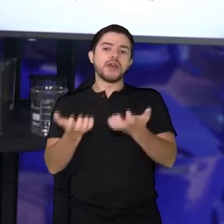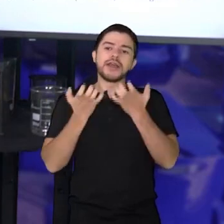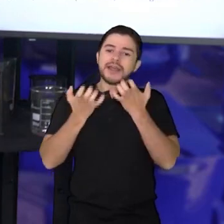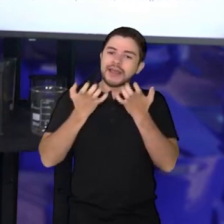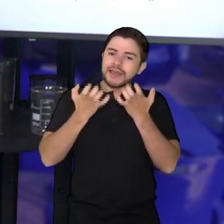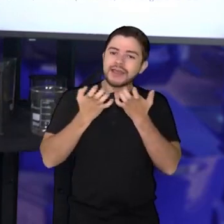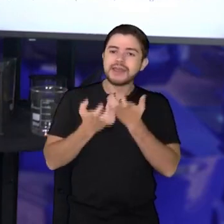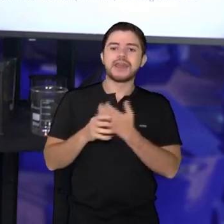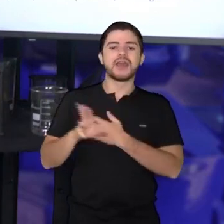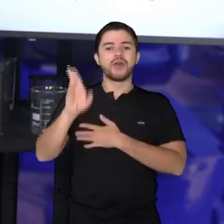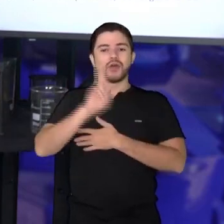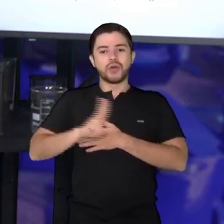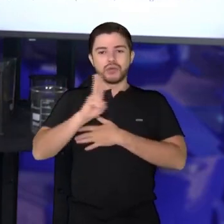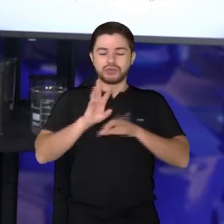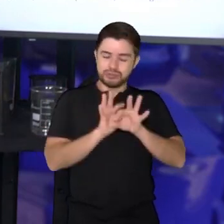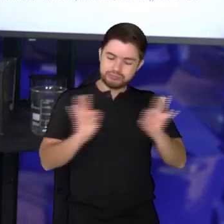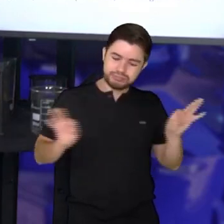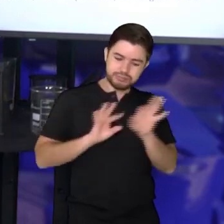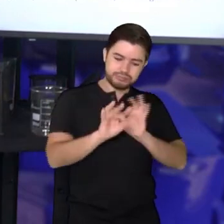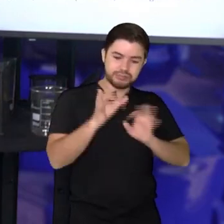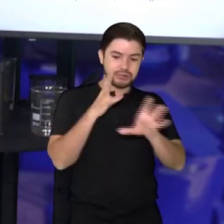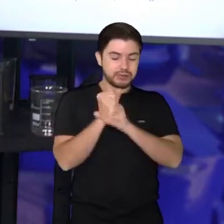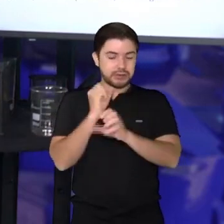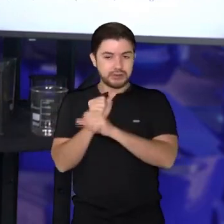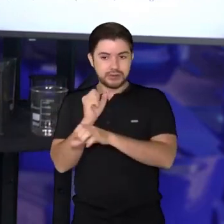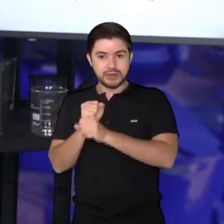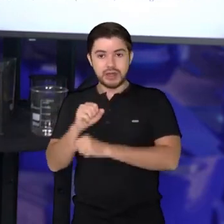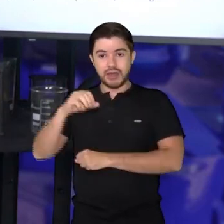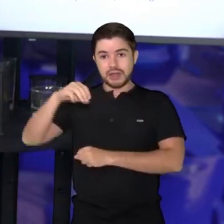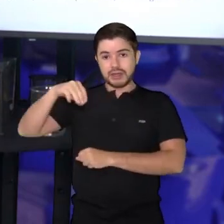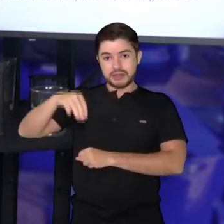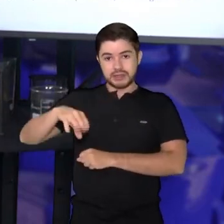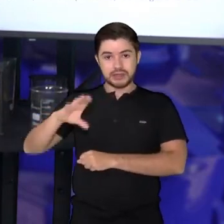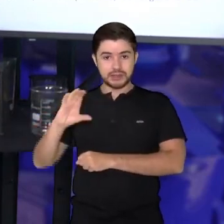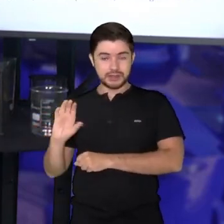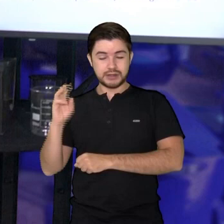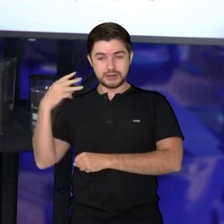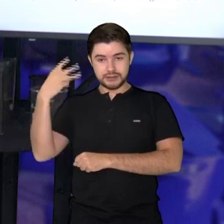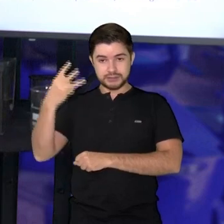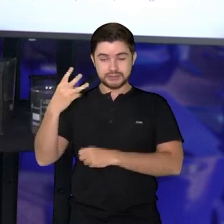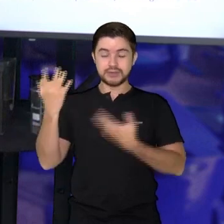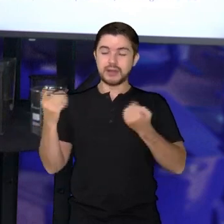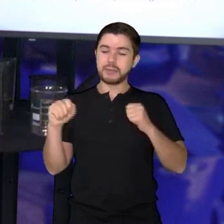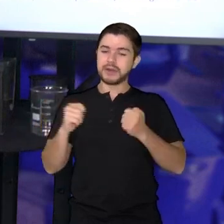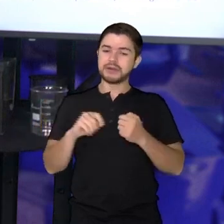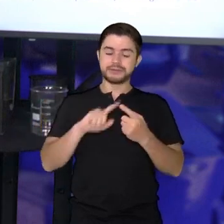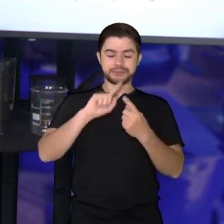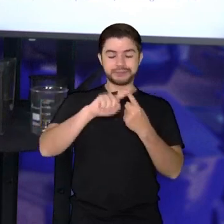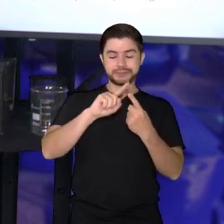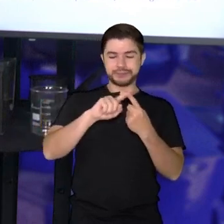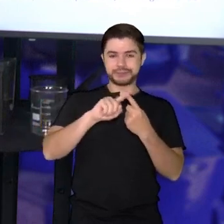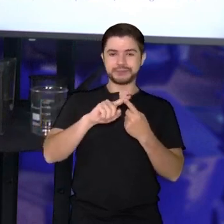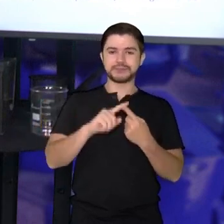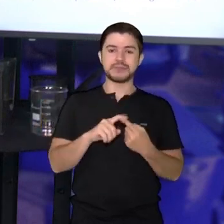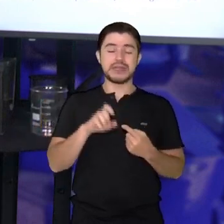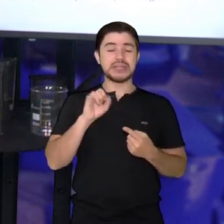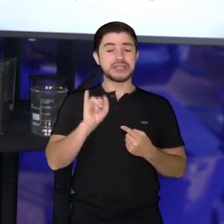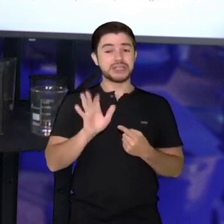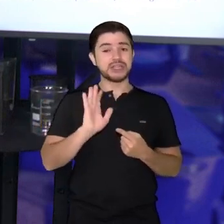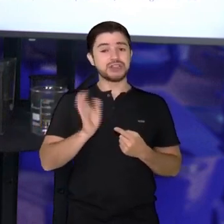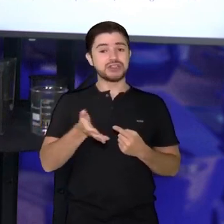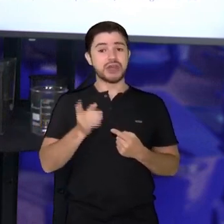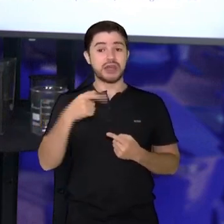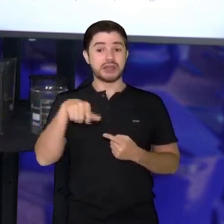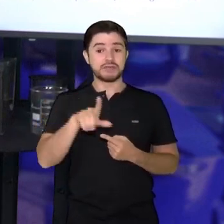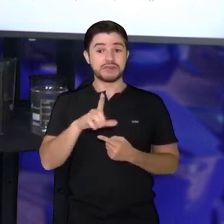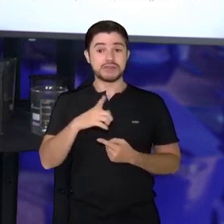unidade padrão de medida, temos duas formas de encontrar o resultado correto. Primeira forma, já que você tem